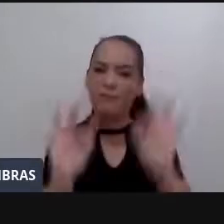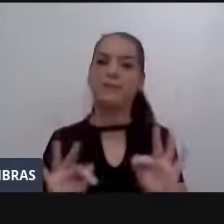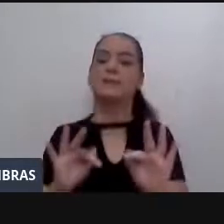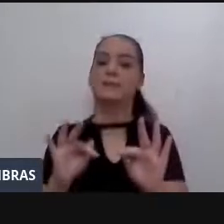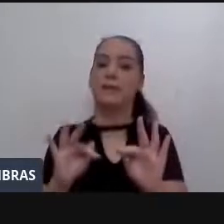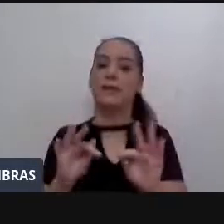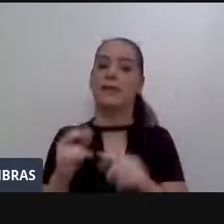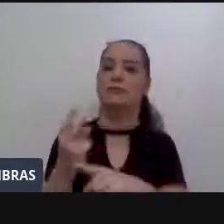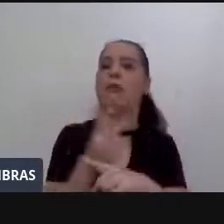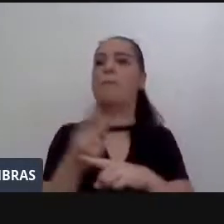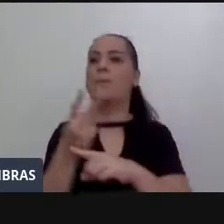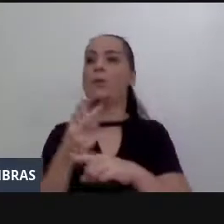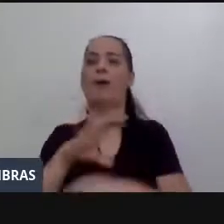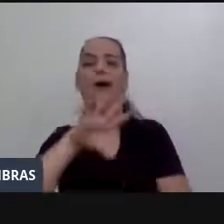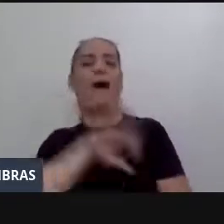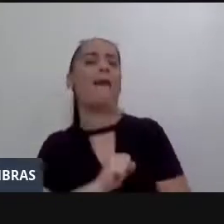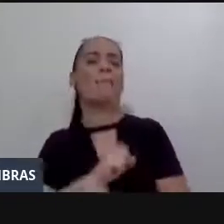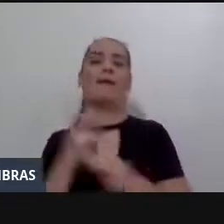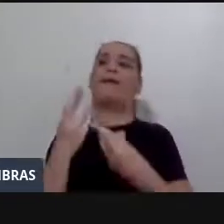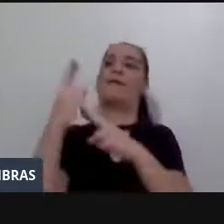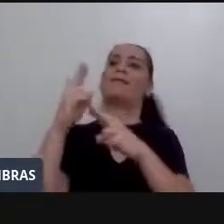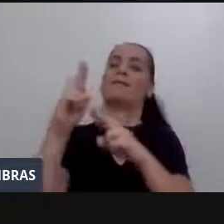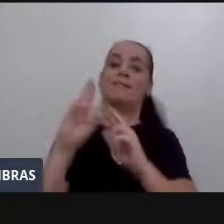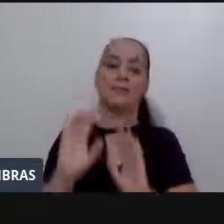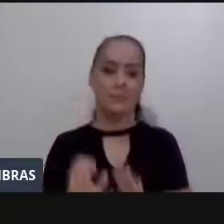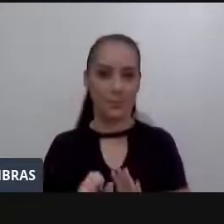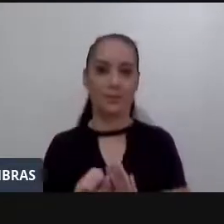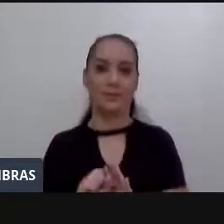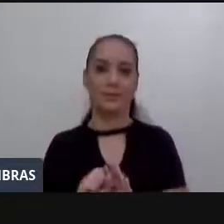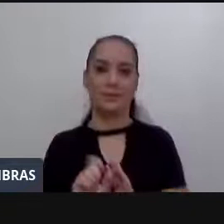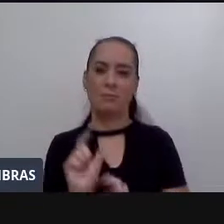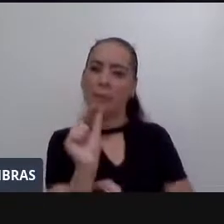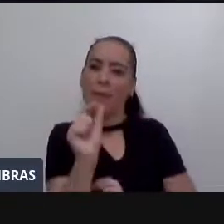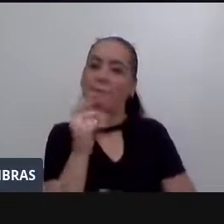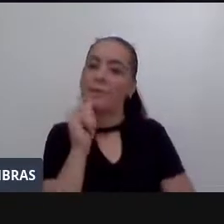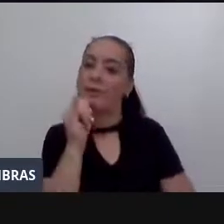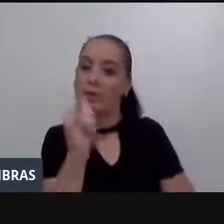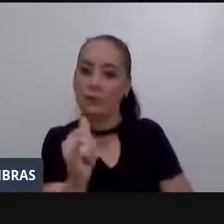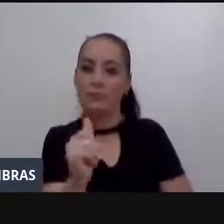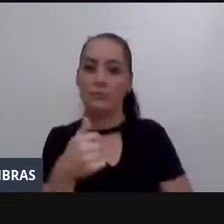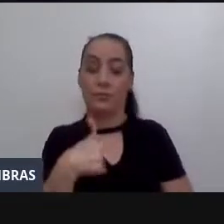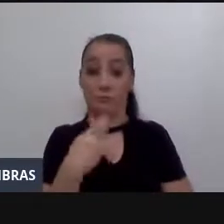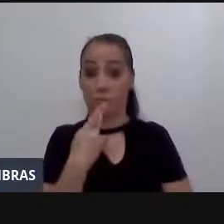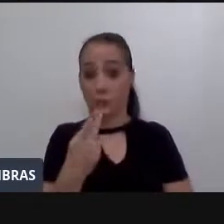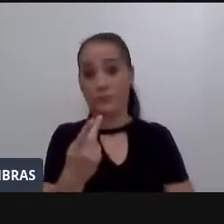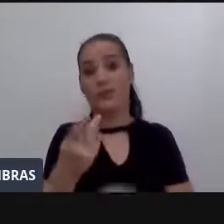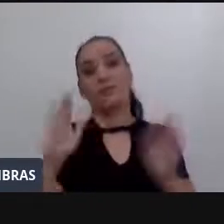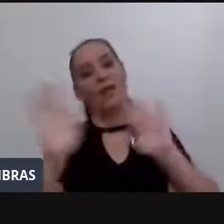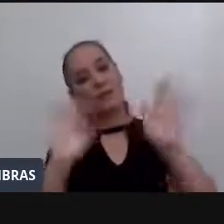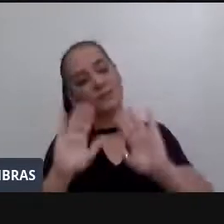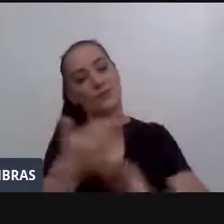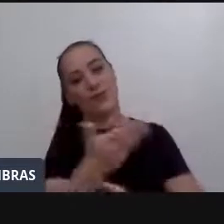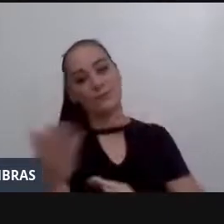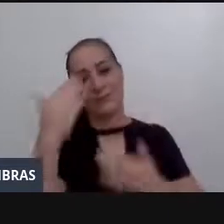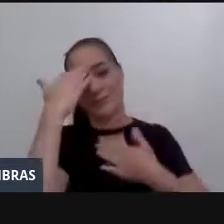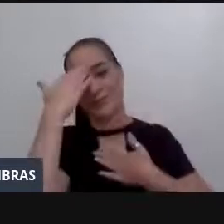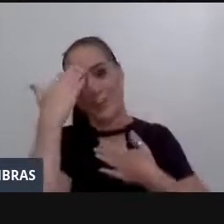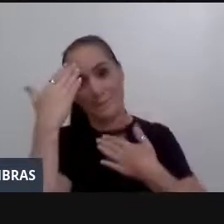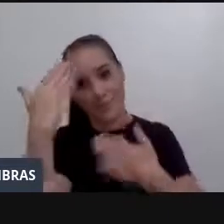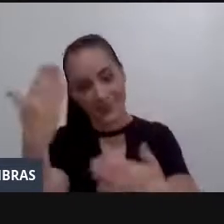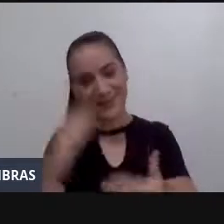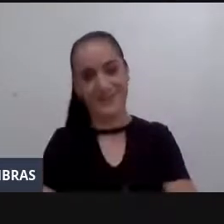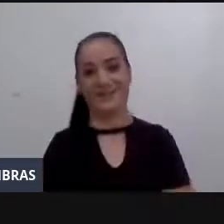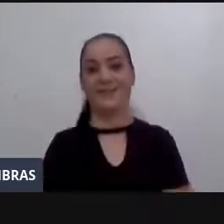e esperançar. O que, que diz lá? Bem, é bem pequenininho. E aqui eu vou dizer ó, tchau, tchau e obrigado. Diz